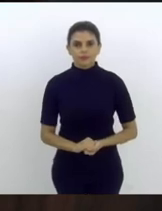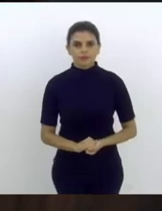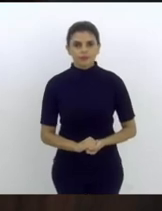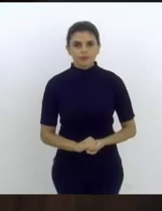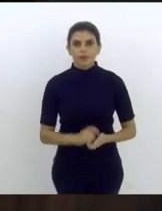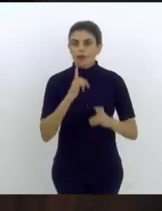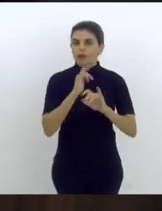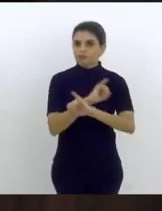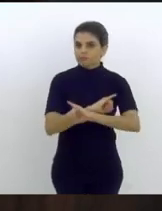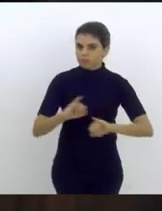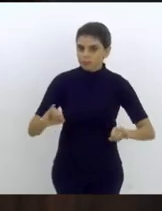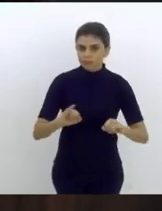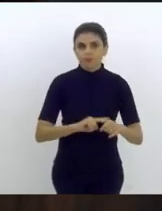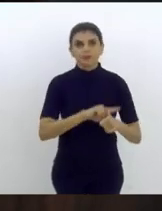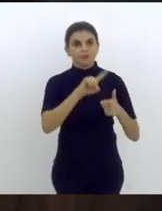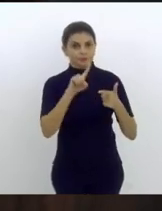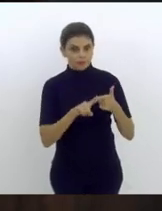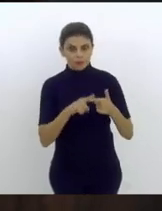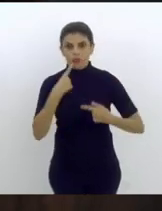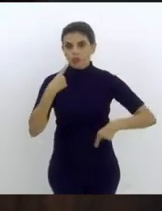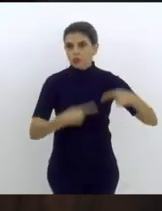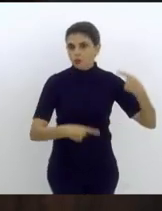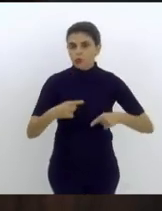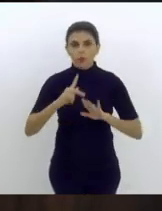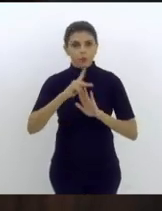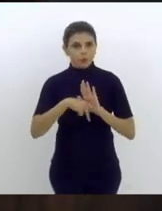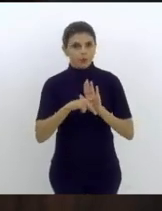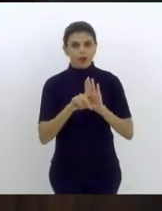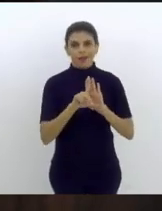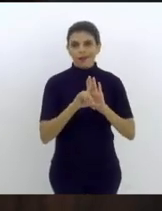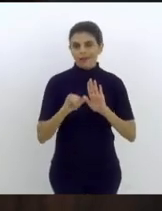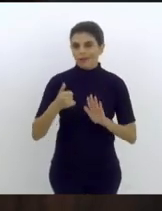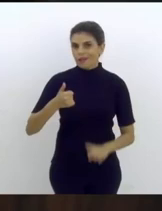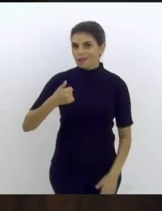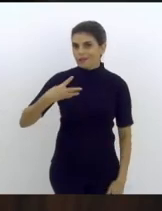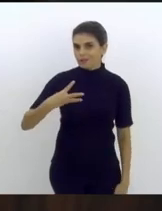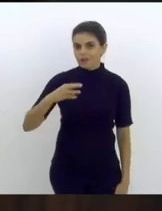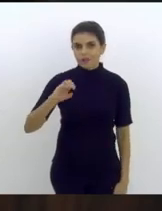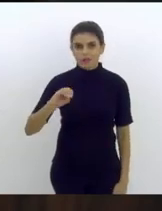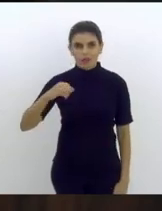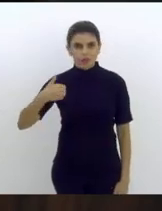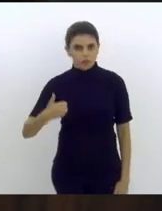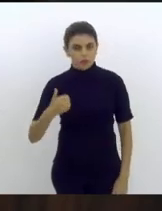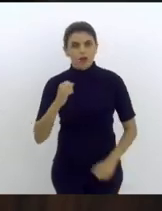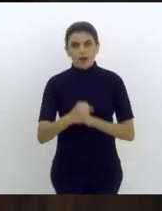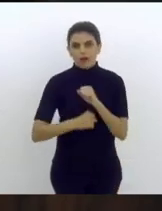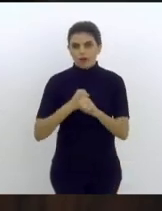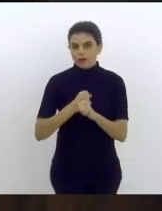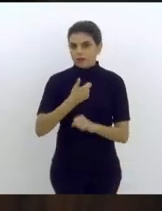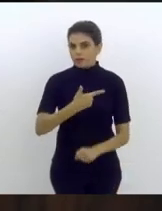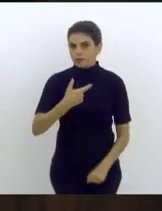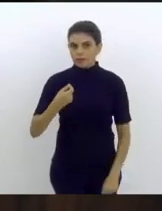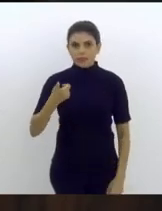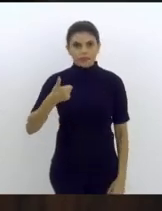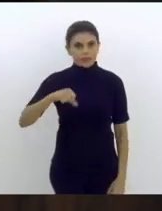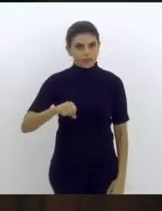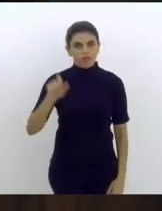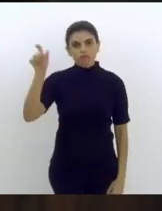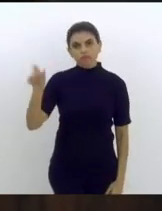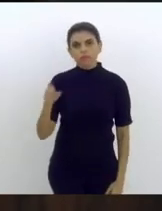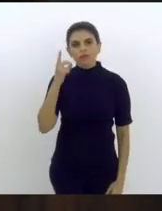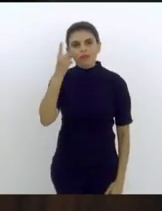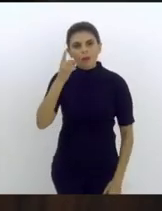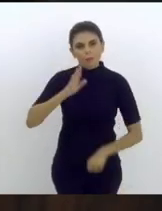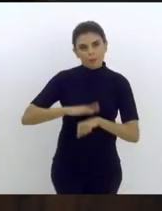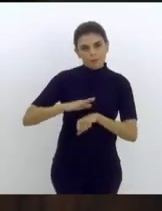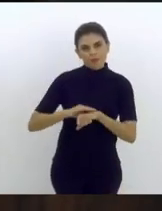anuncio em segunda discussão projeto de lei 1401 de 2019 de autoria do